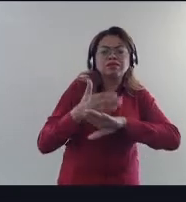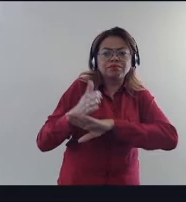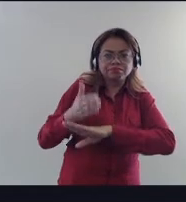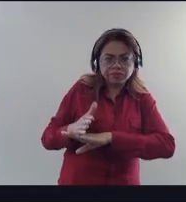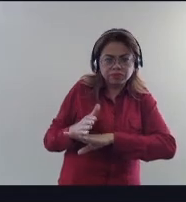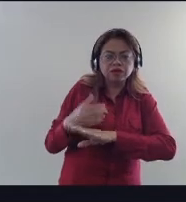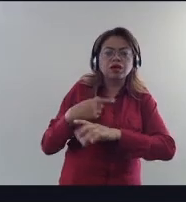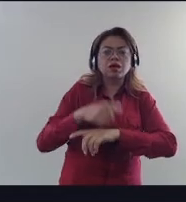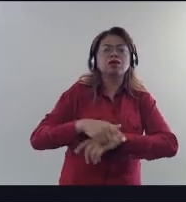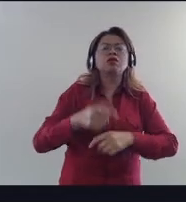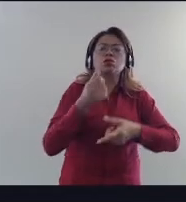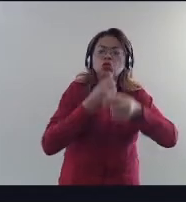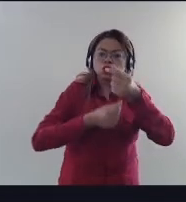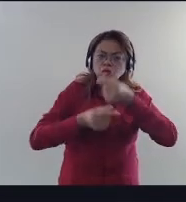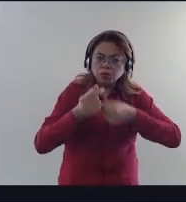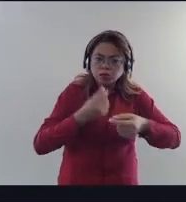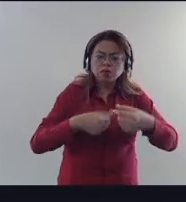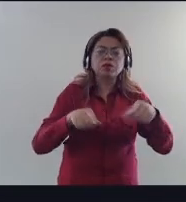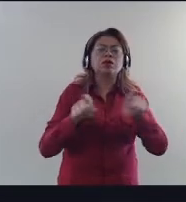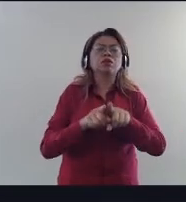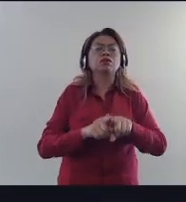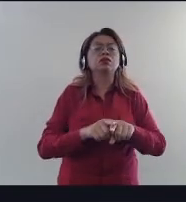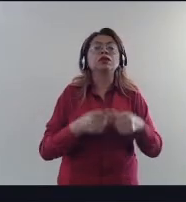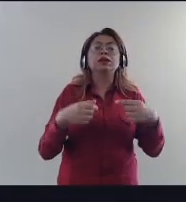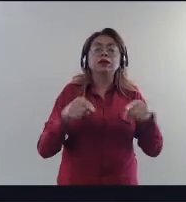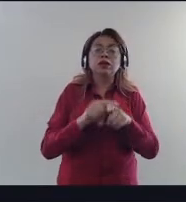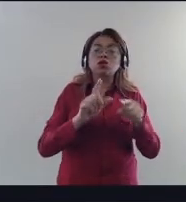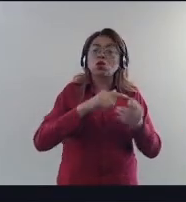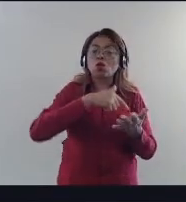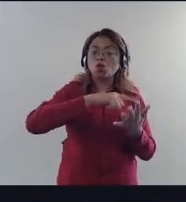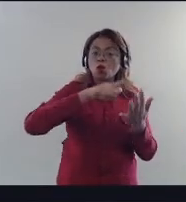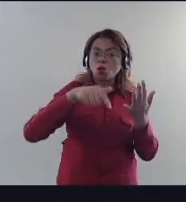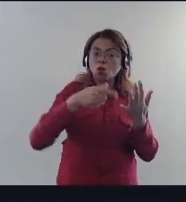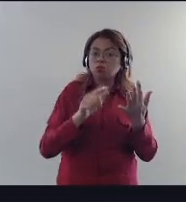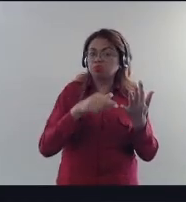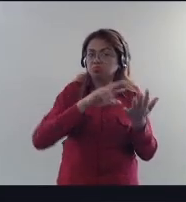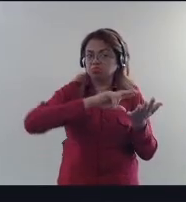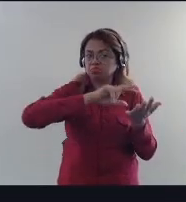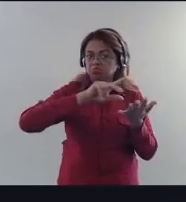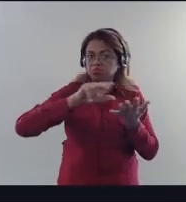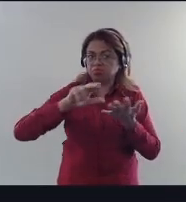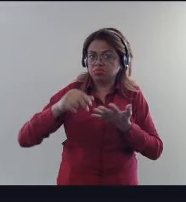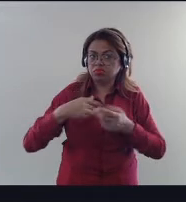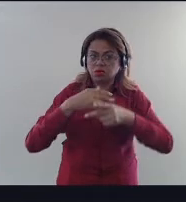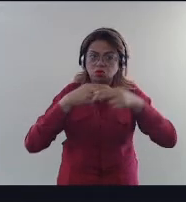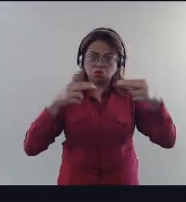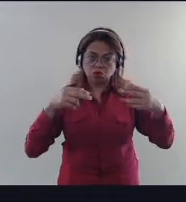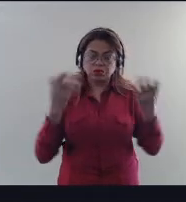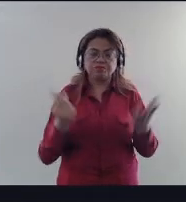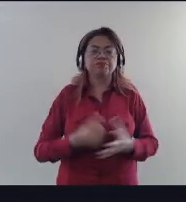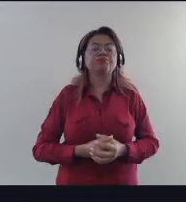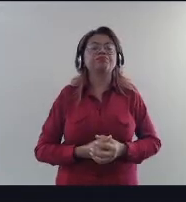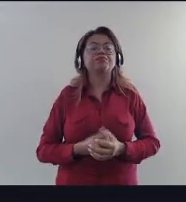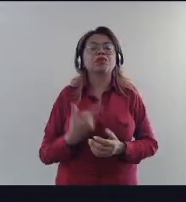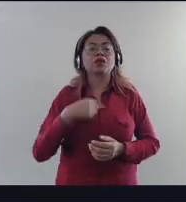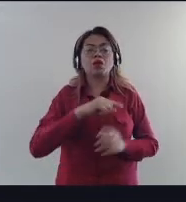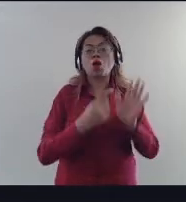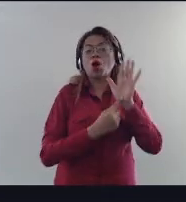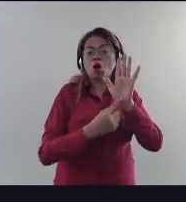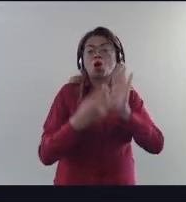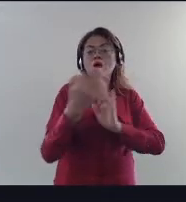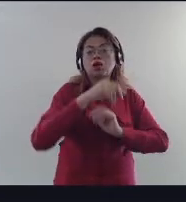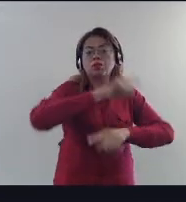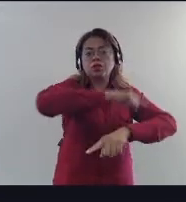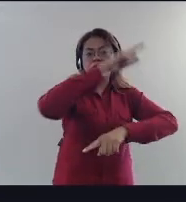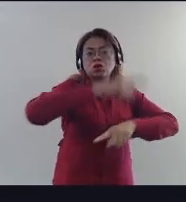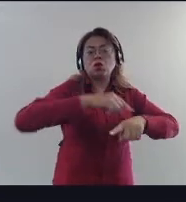termos de mercado, dentre outros fatores. Se a gente olhar aqui, por exemplo, eu coloquei o gráfico do